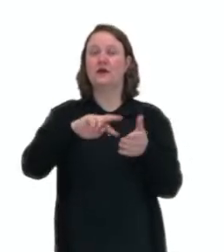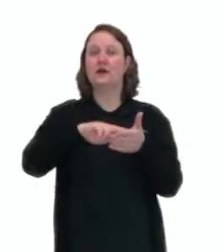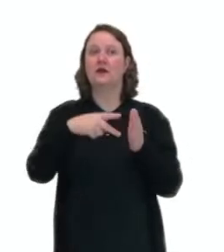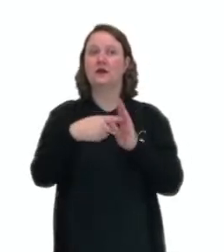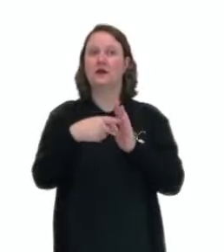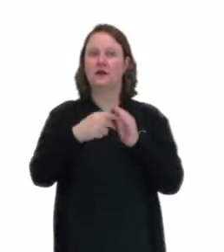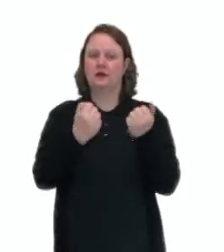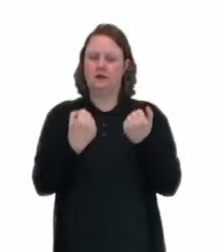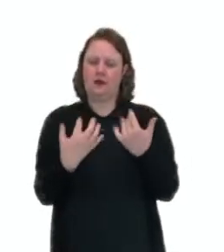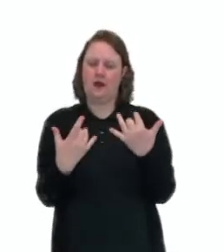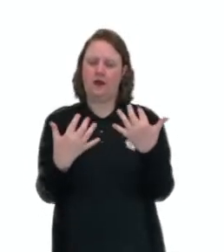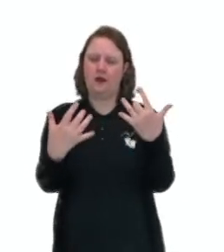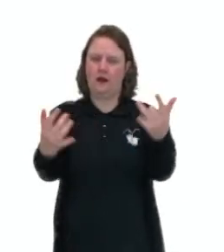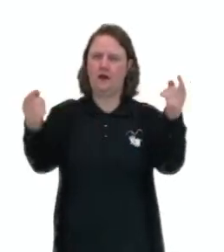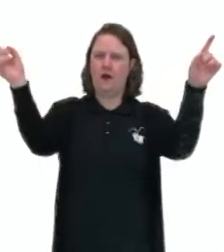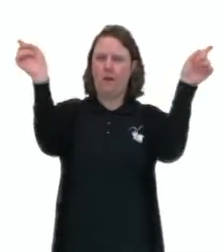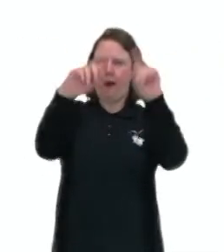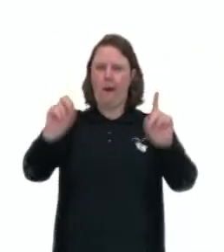dos Raios, em